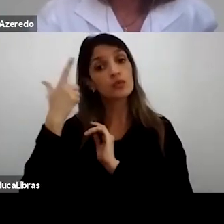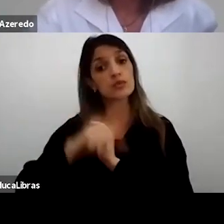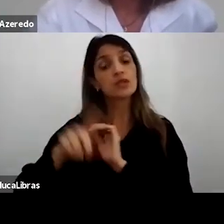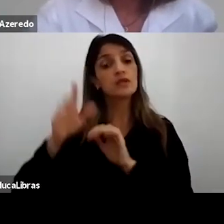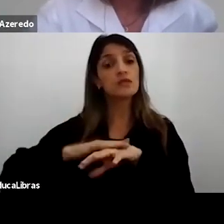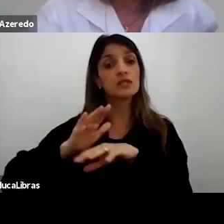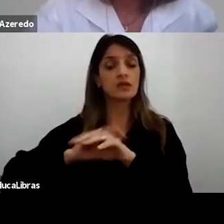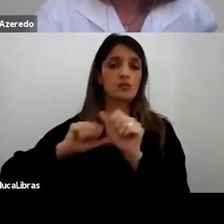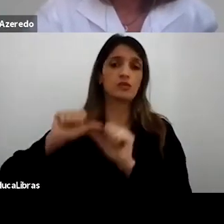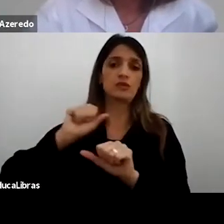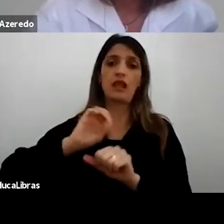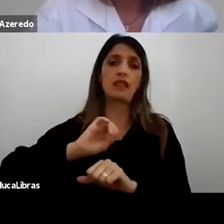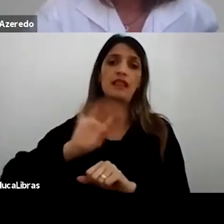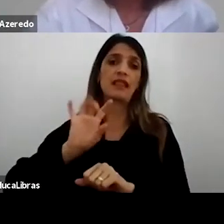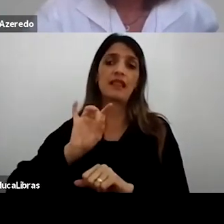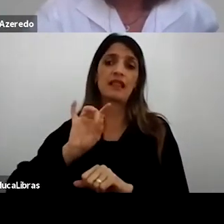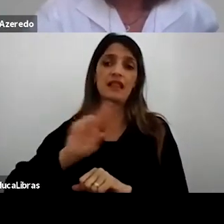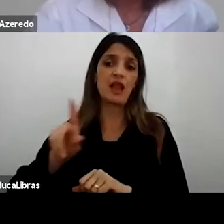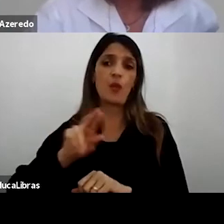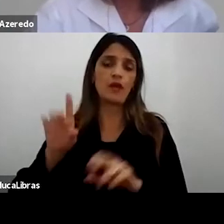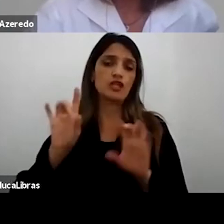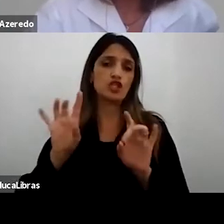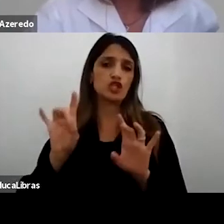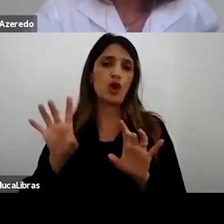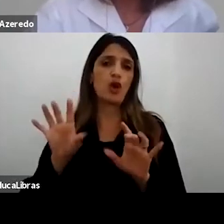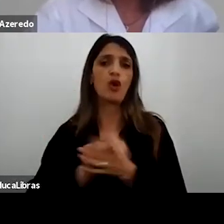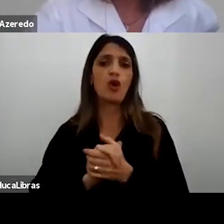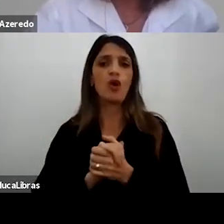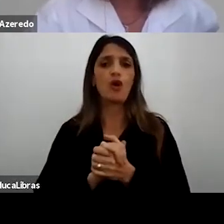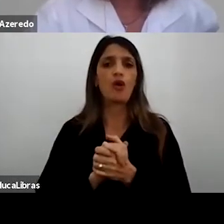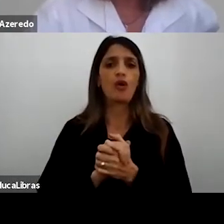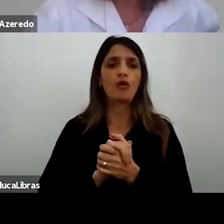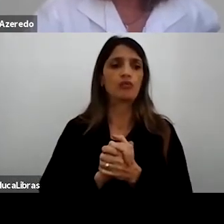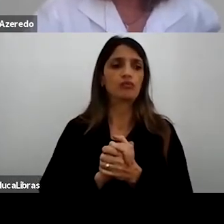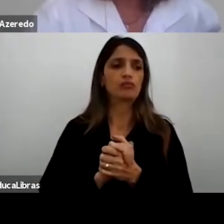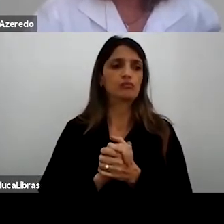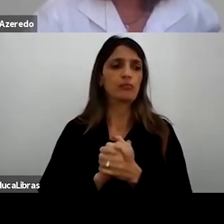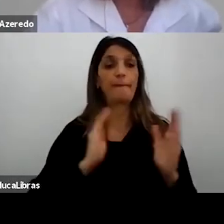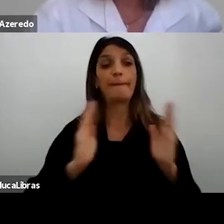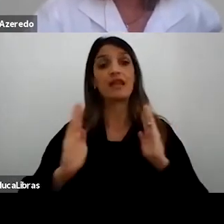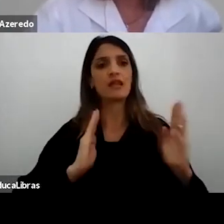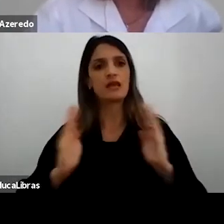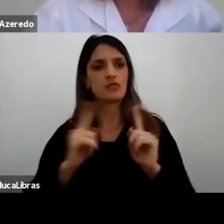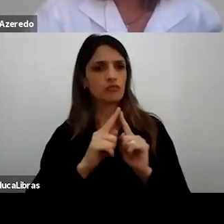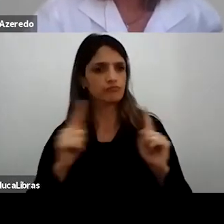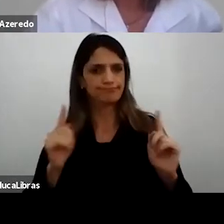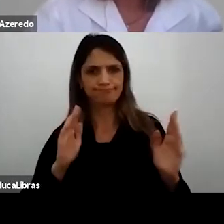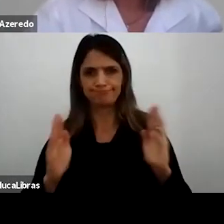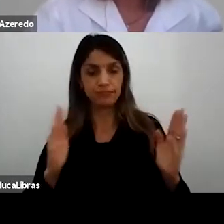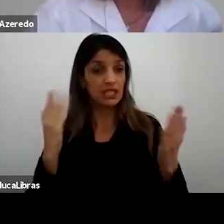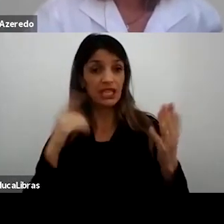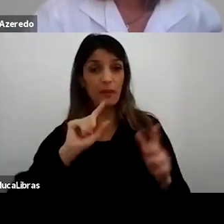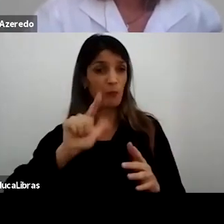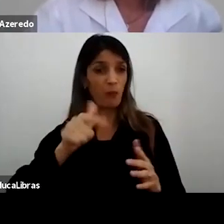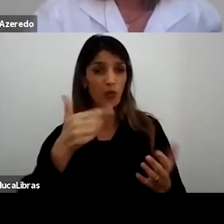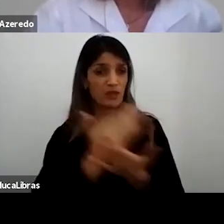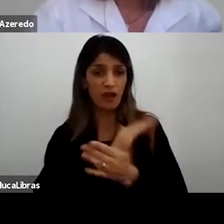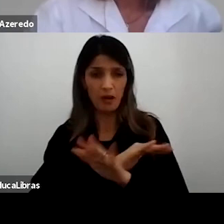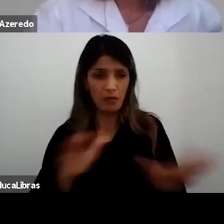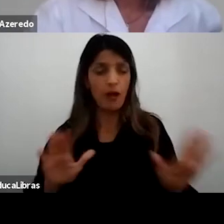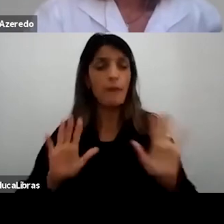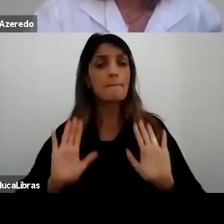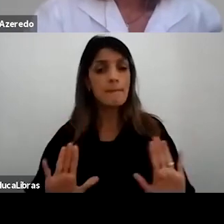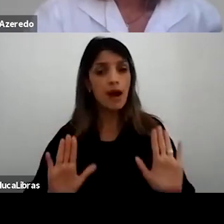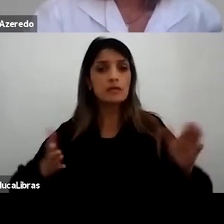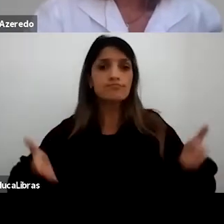uma ação pontual, de um momento, de um incêndio, de uma pandemia, de uma coisa assim, para que a gente consiga ter ações contínuas. Eu